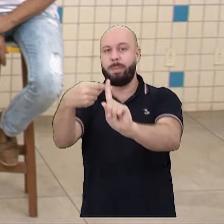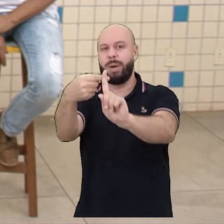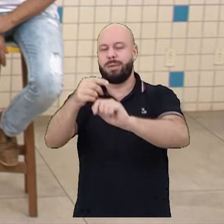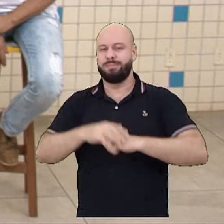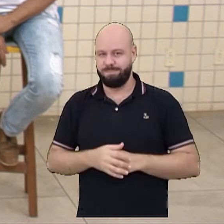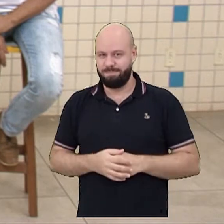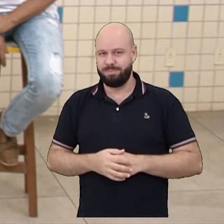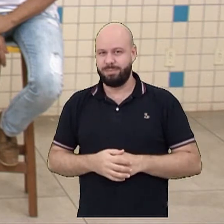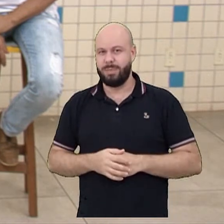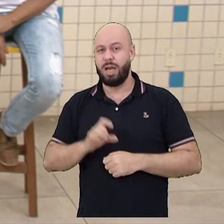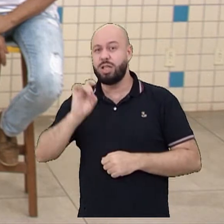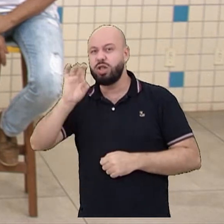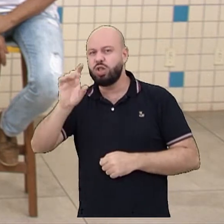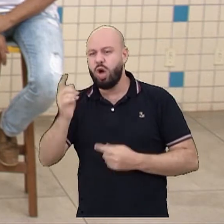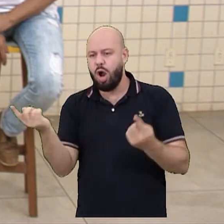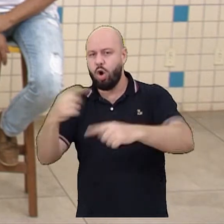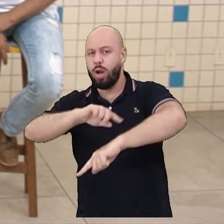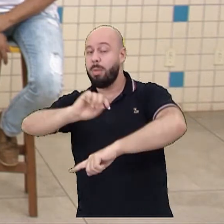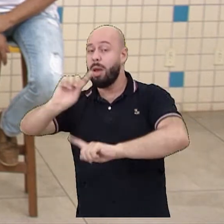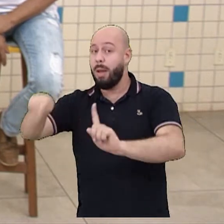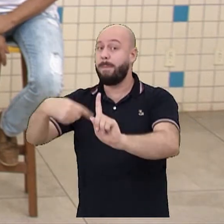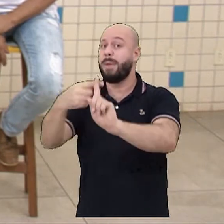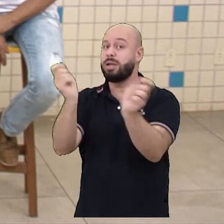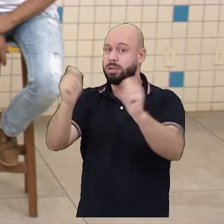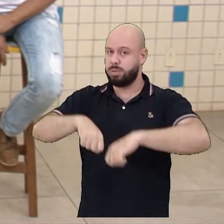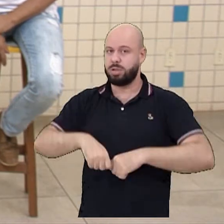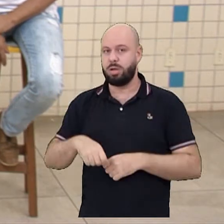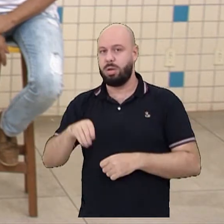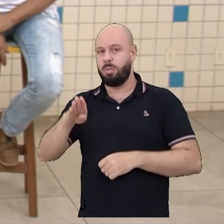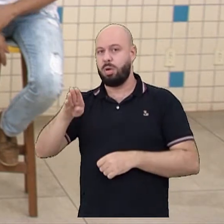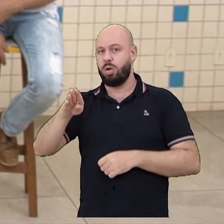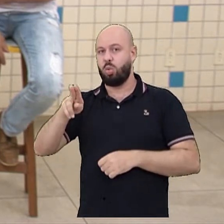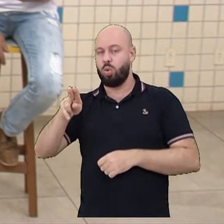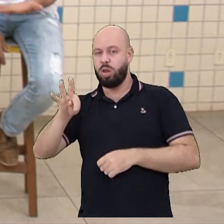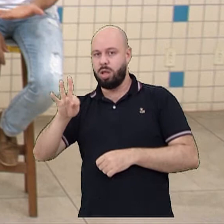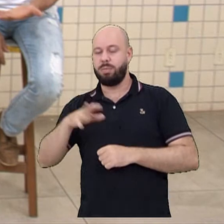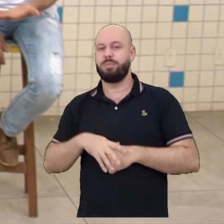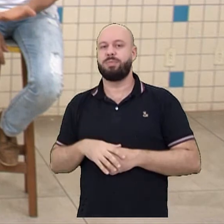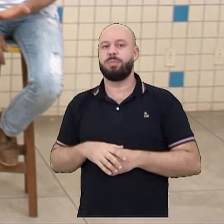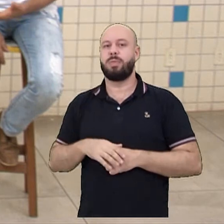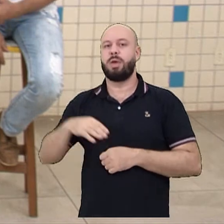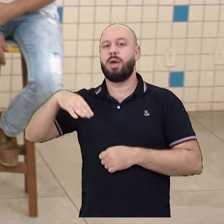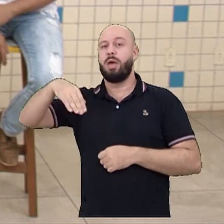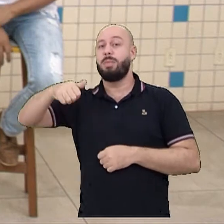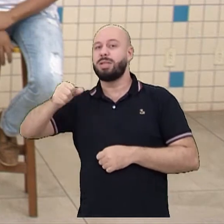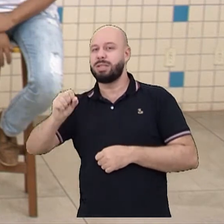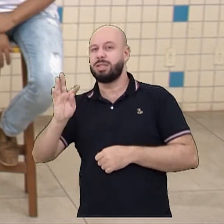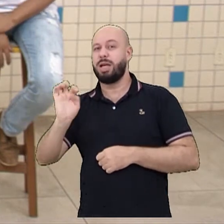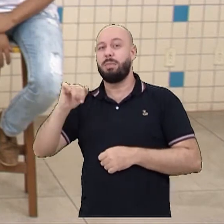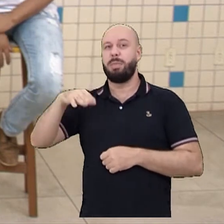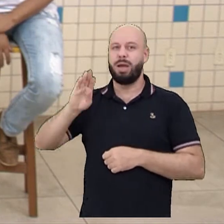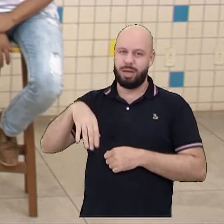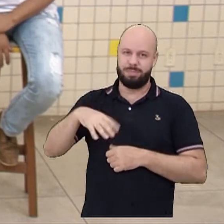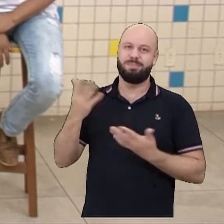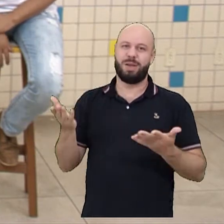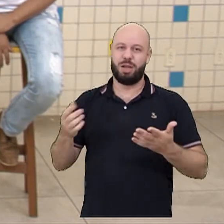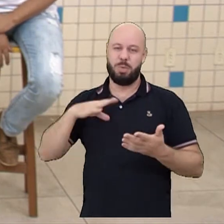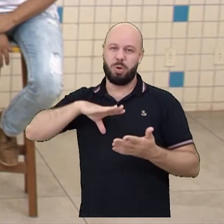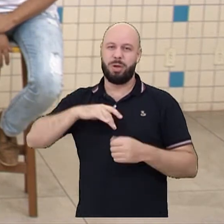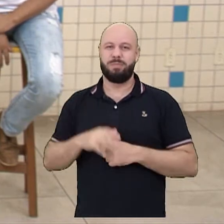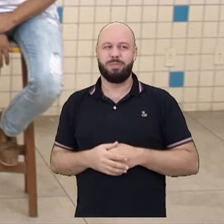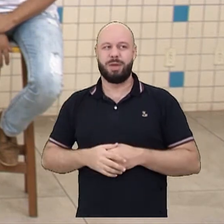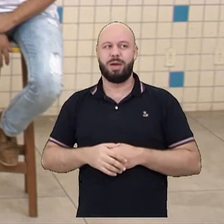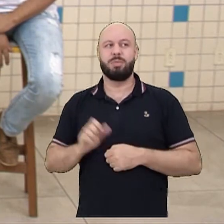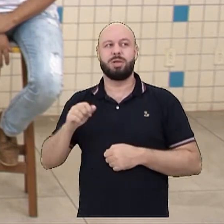não de contrariedade, de oposição. Aí seria o mas também, né, professor? Mas também, ou e que também eu poderia